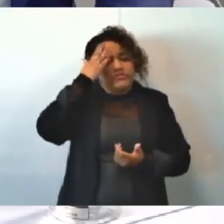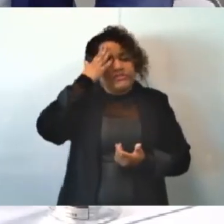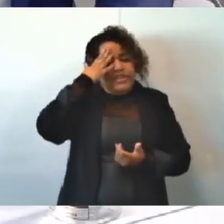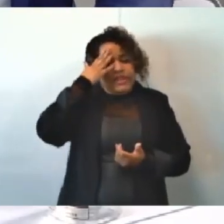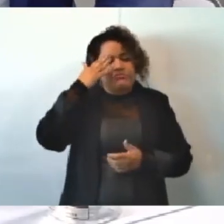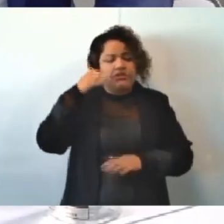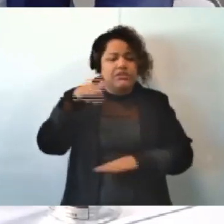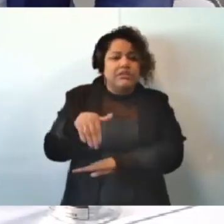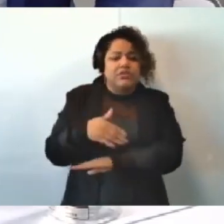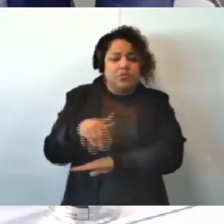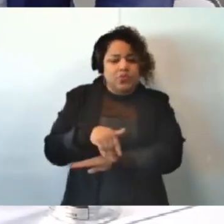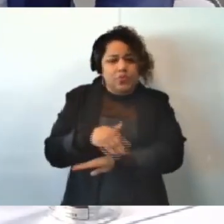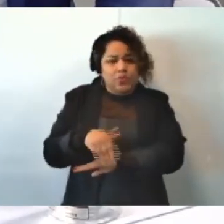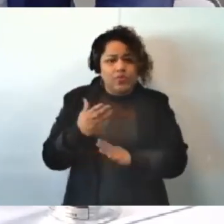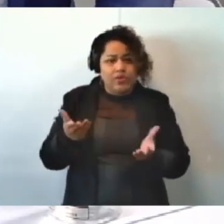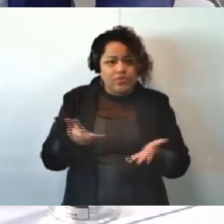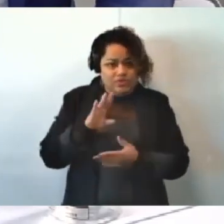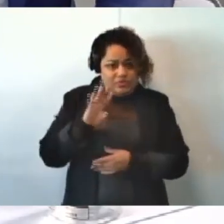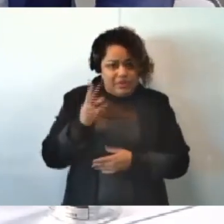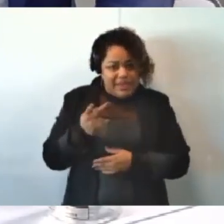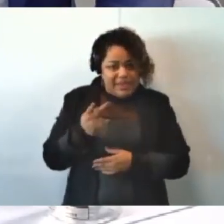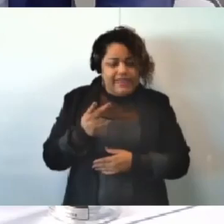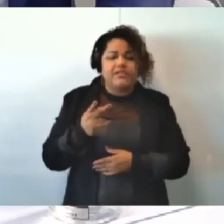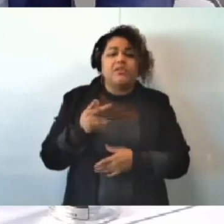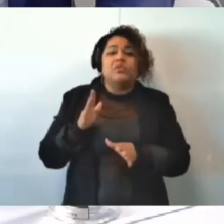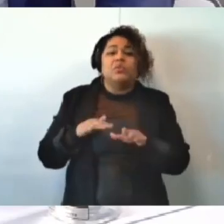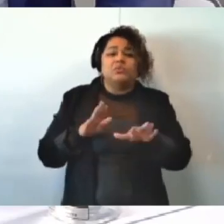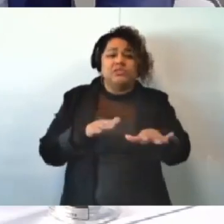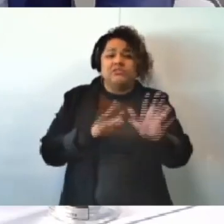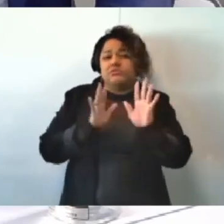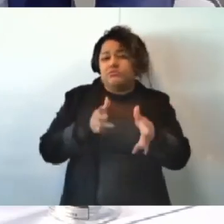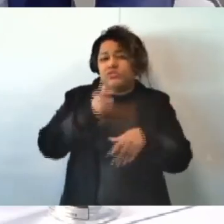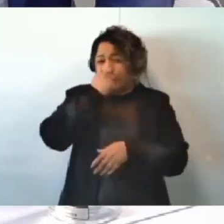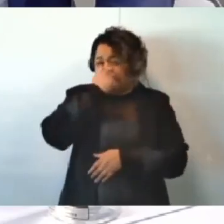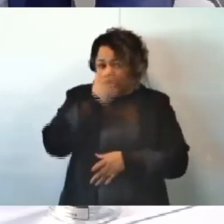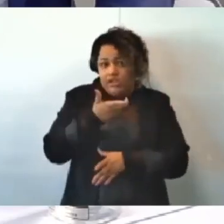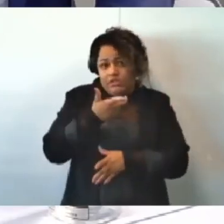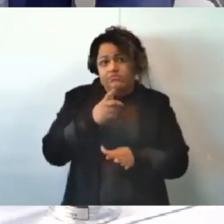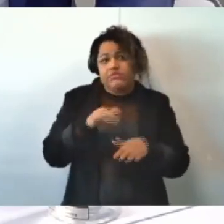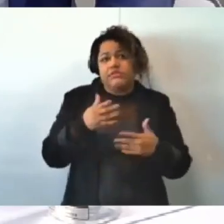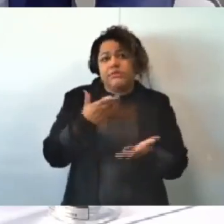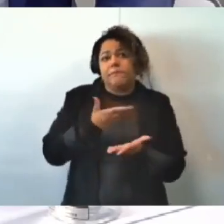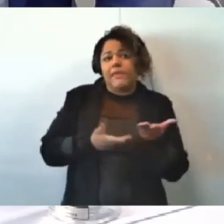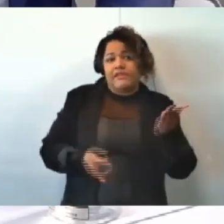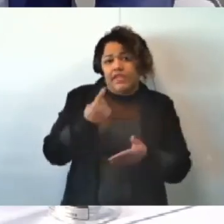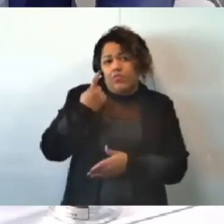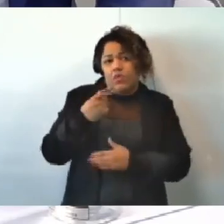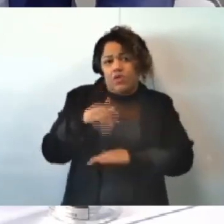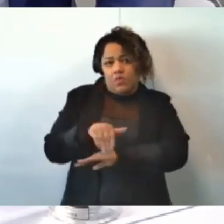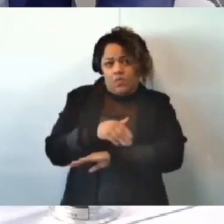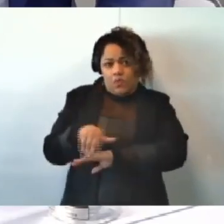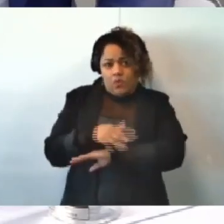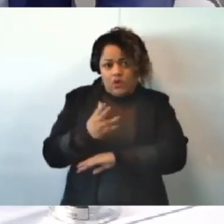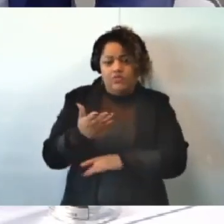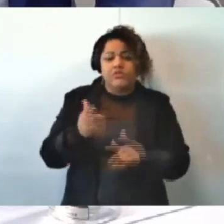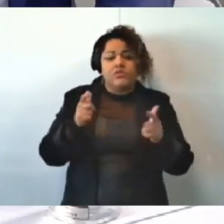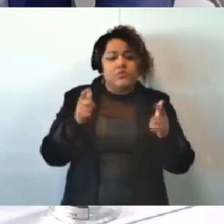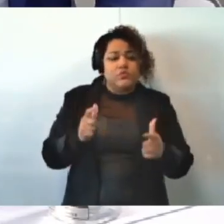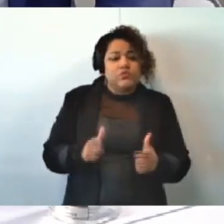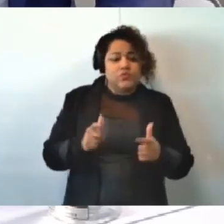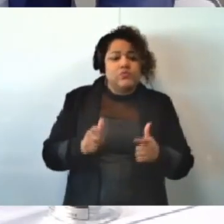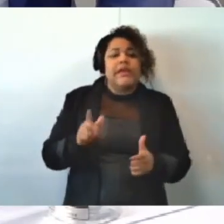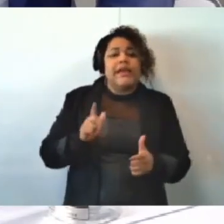não favorece muito. Então, você tendo a perda de uma rua num local onde ela tem uma